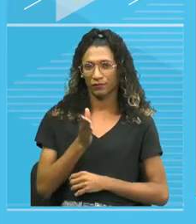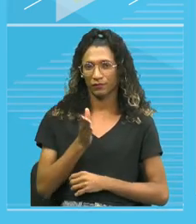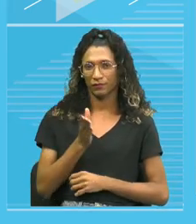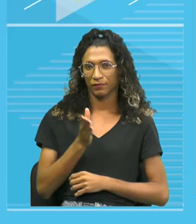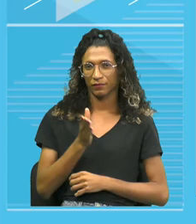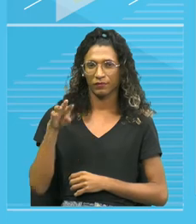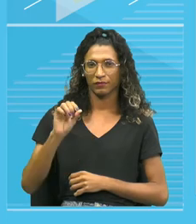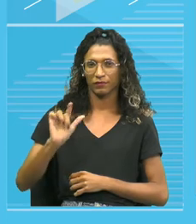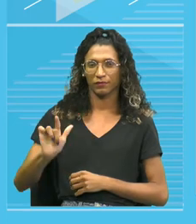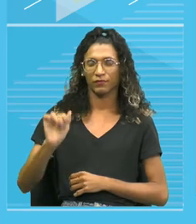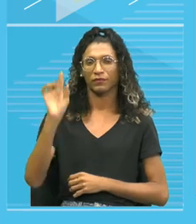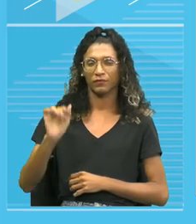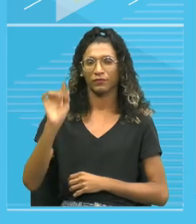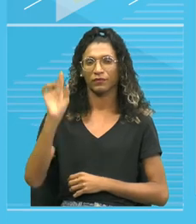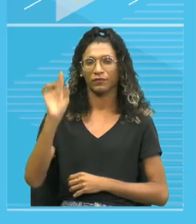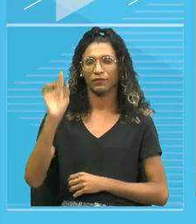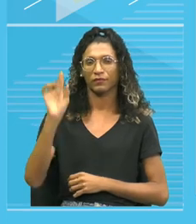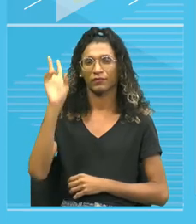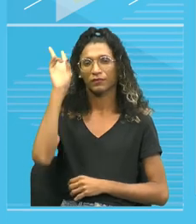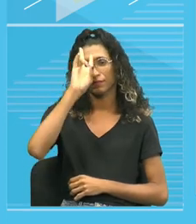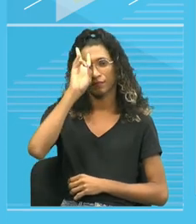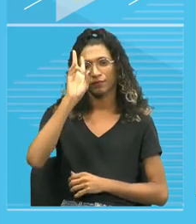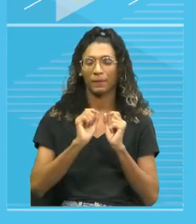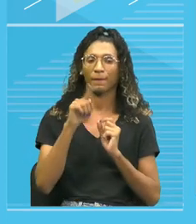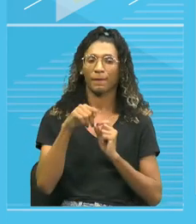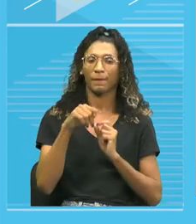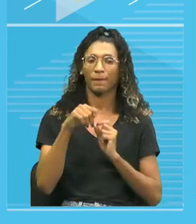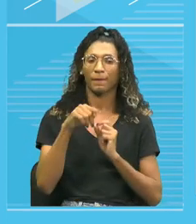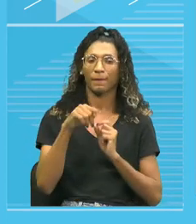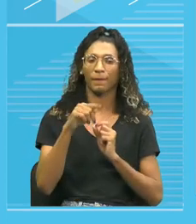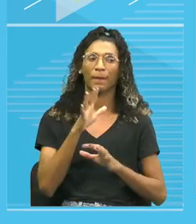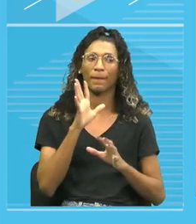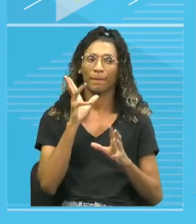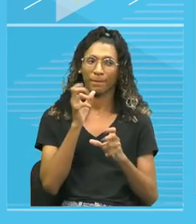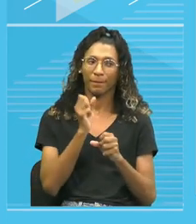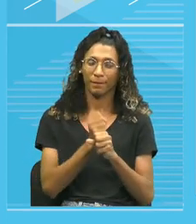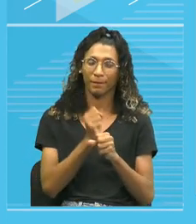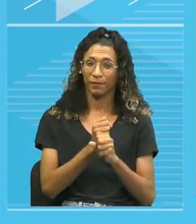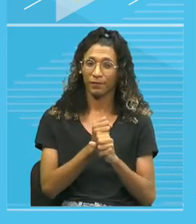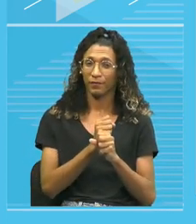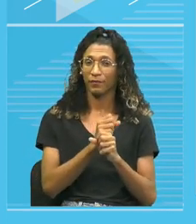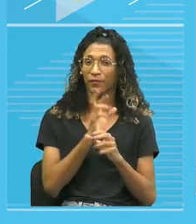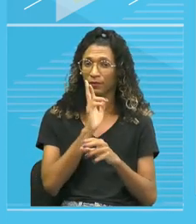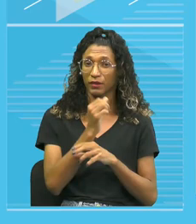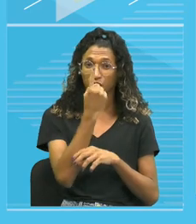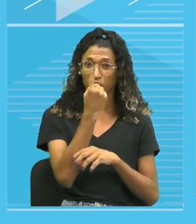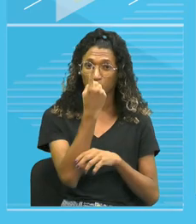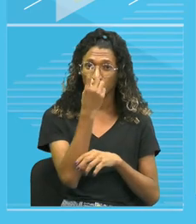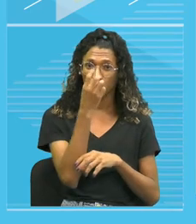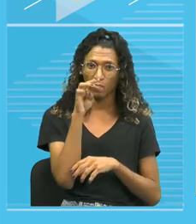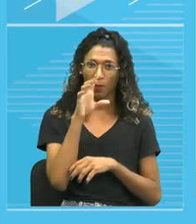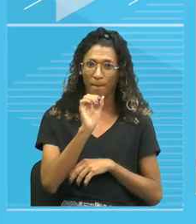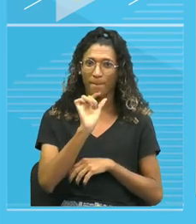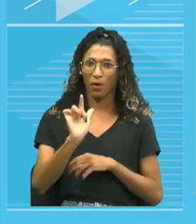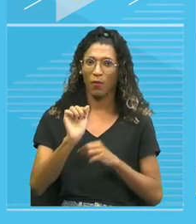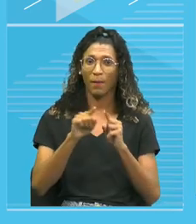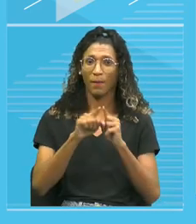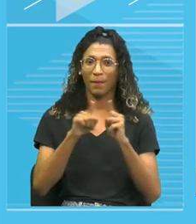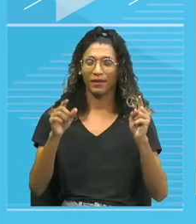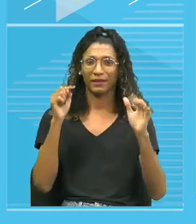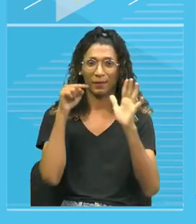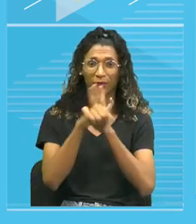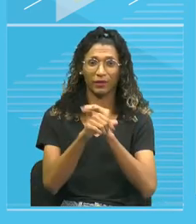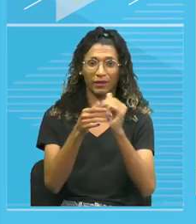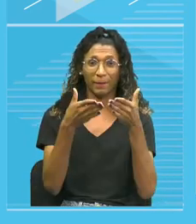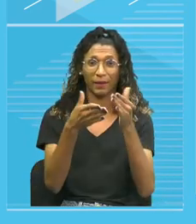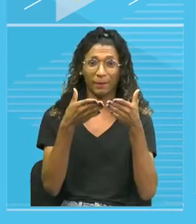lembrem-se que isso daqui é o valor de um mol só que a questão tá pedindo para